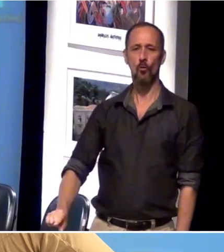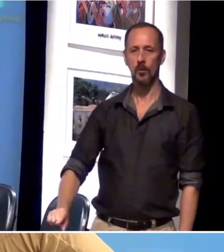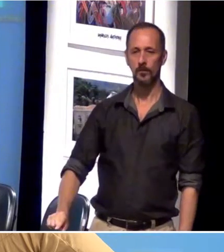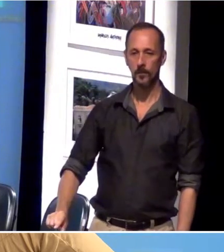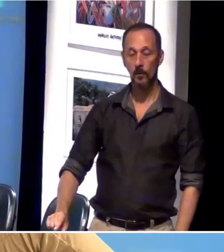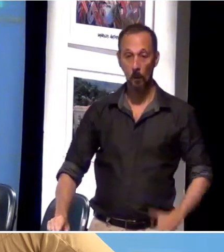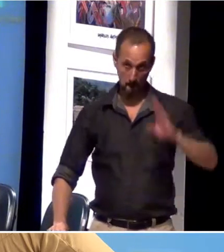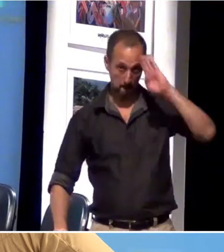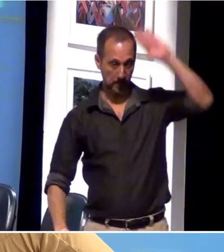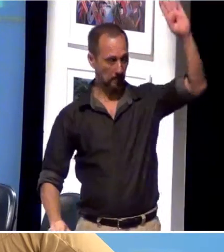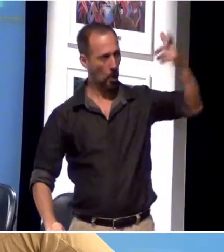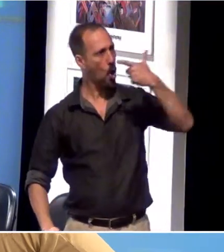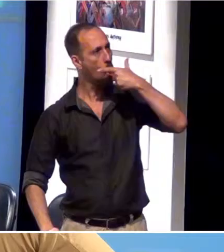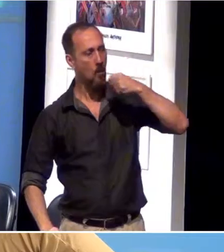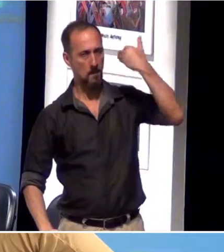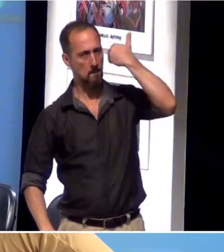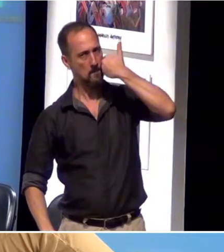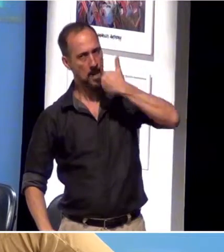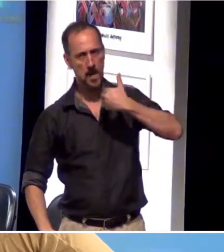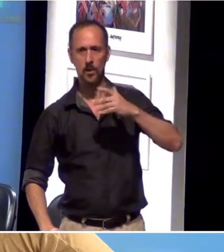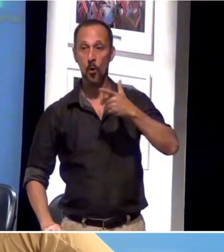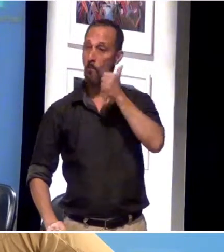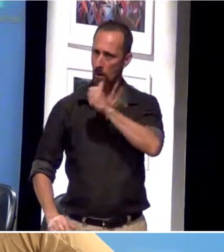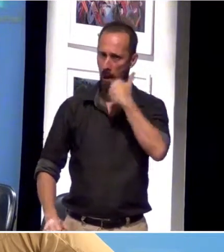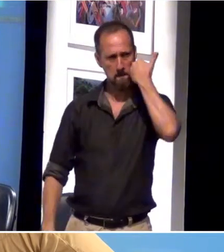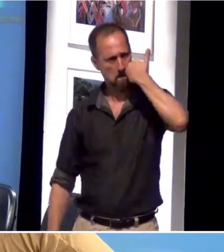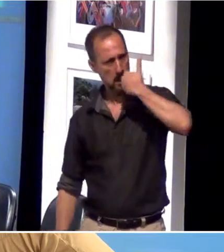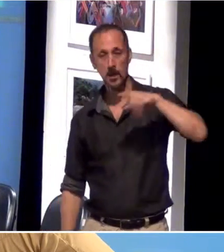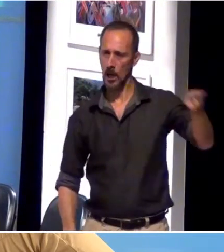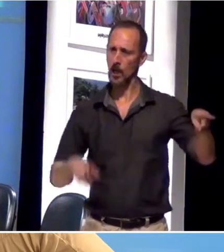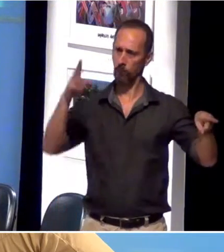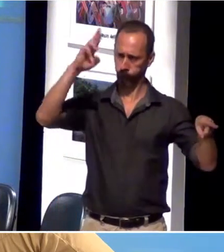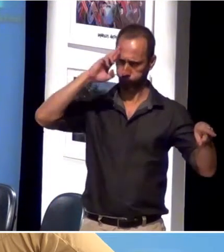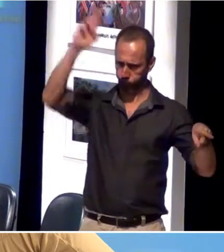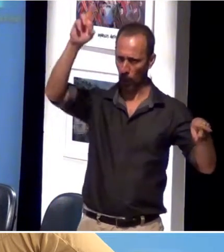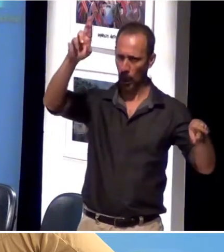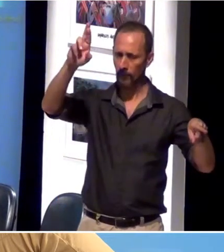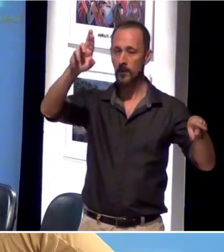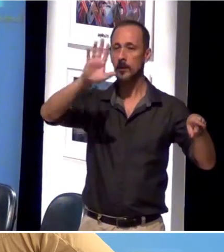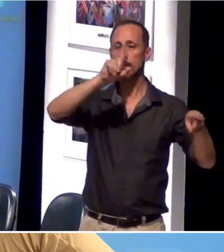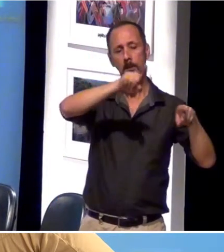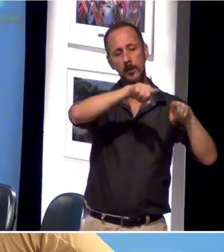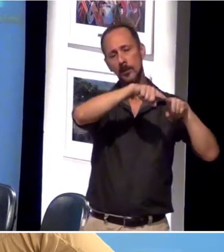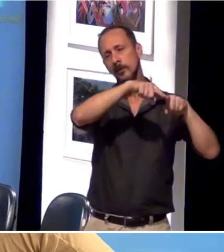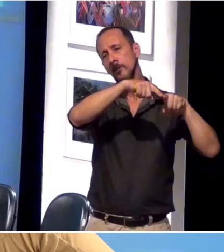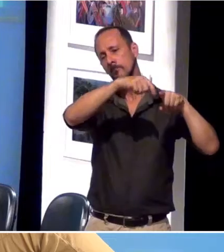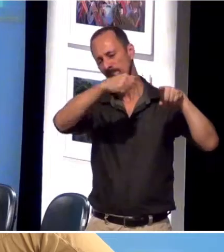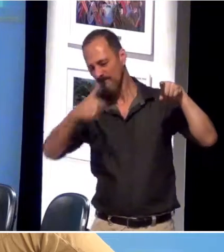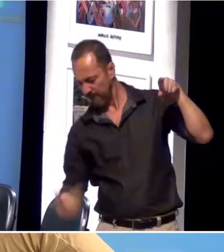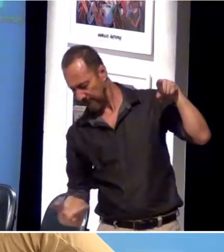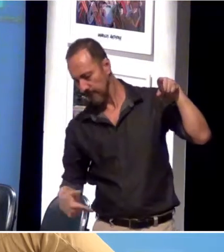mulher branca, você vai ter o que é proprietário, o que não é proprietário, mas sempre numa hierarquização que tende